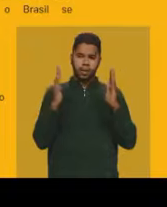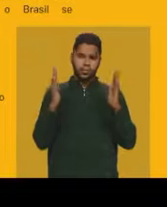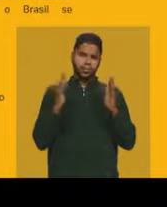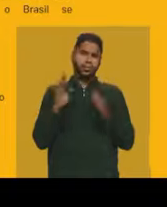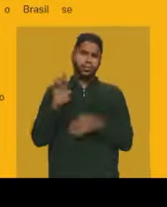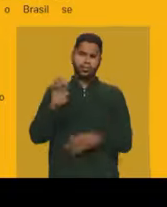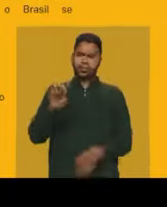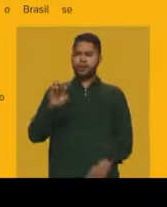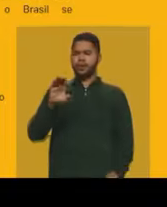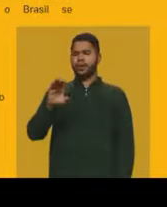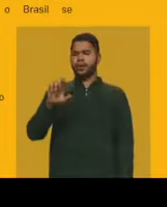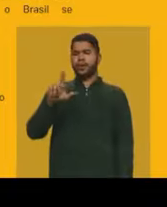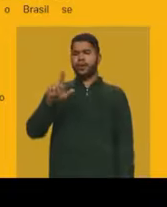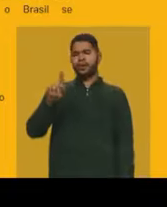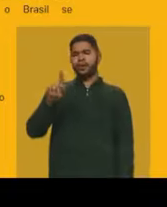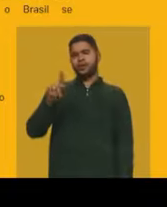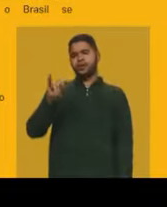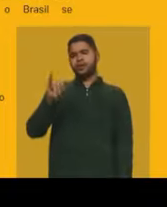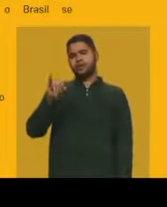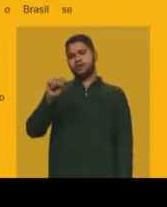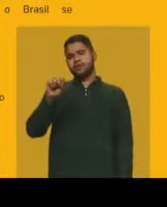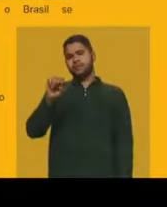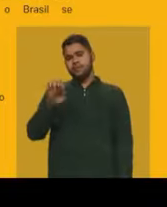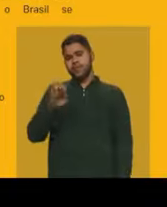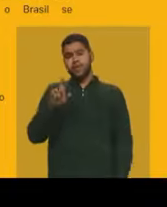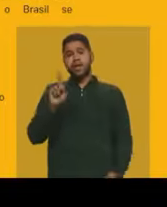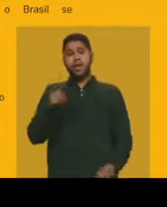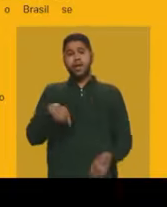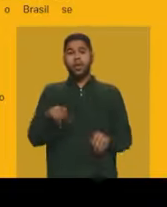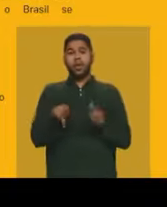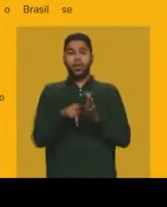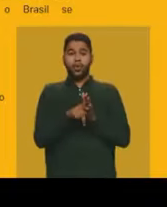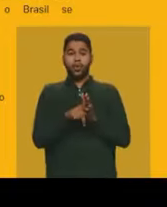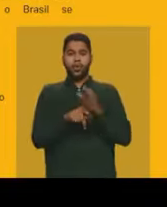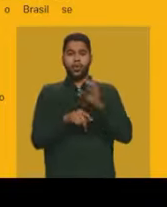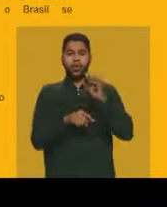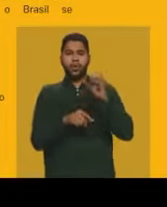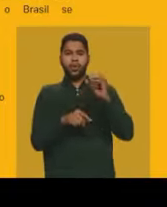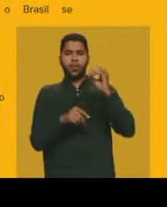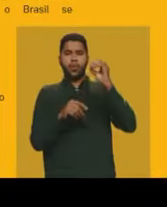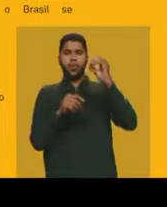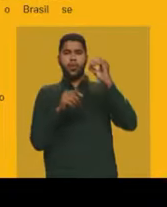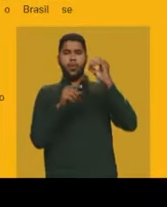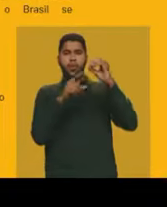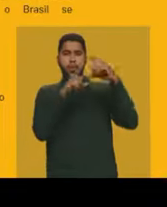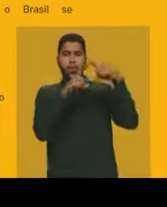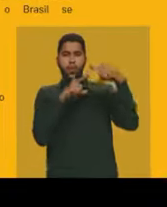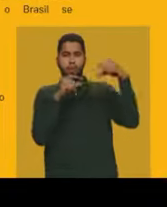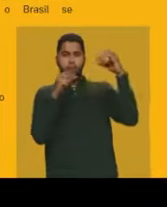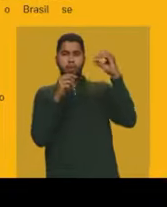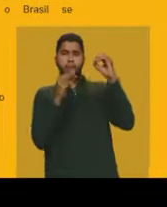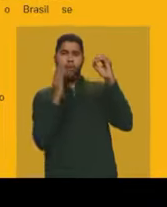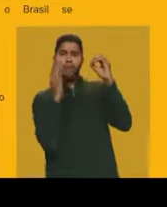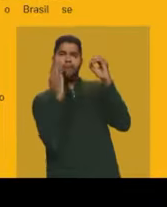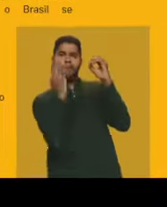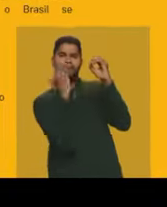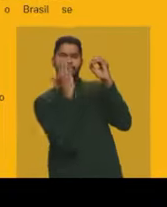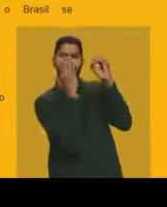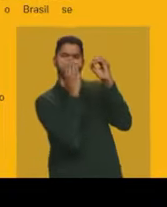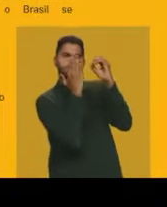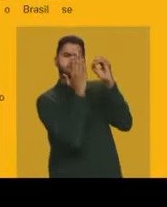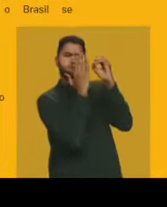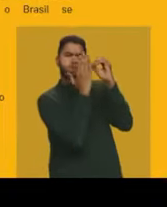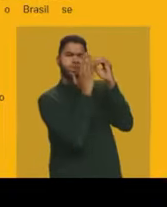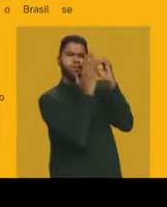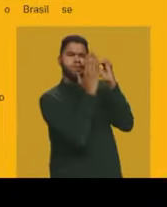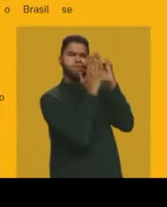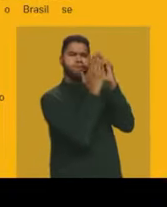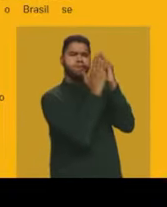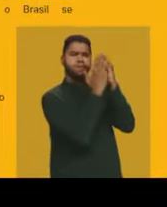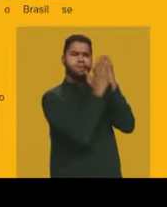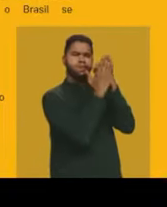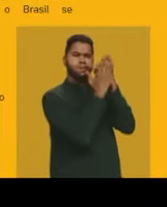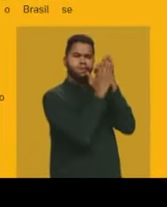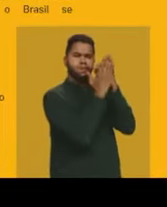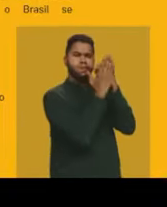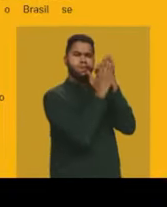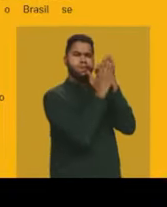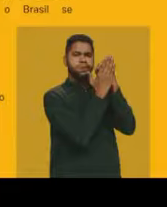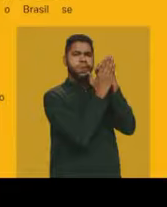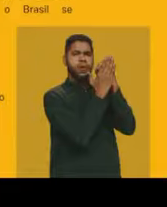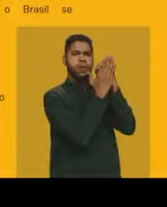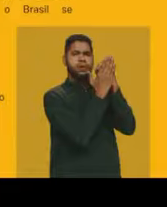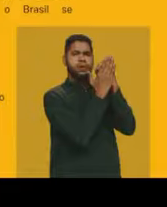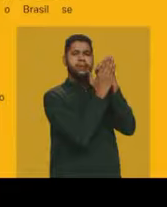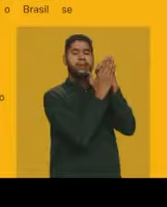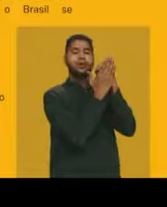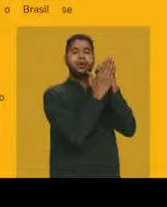né, total ou parcial de um astro feito por meio da interposição de um segundo